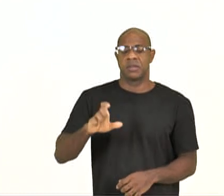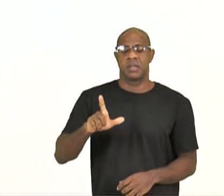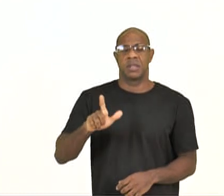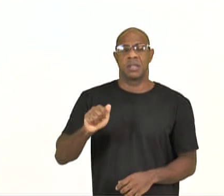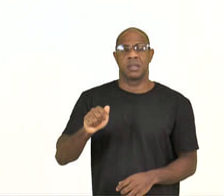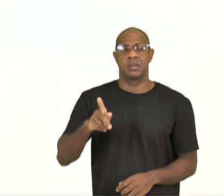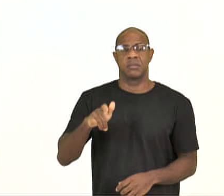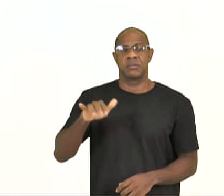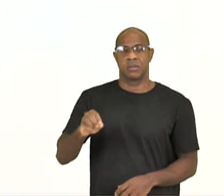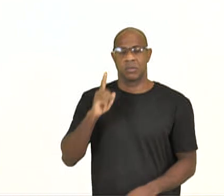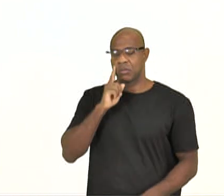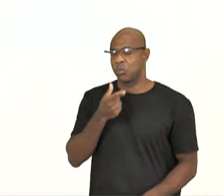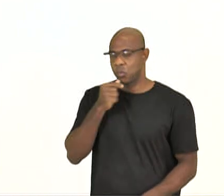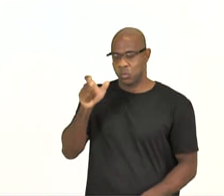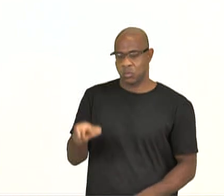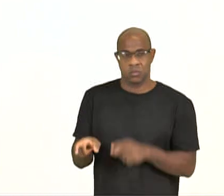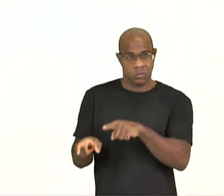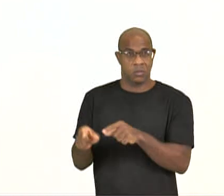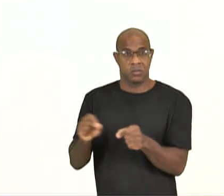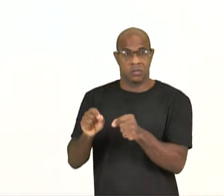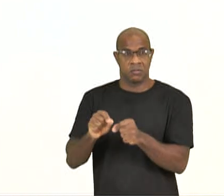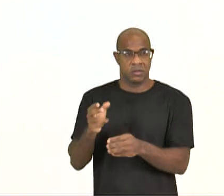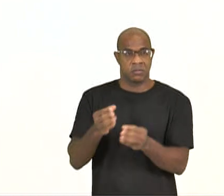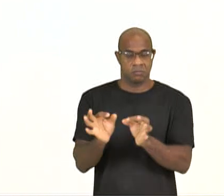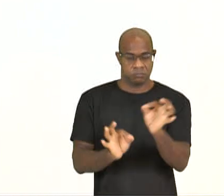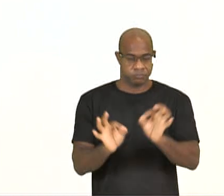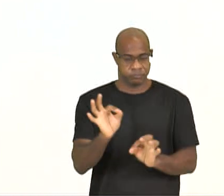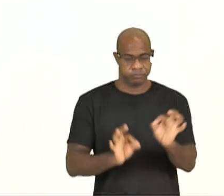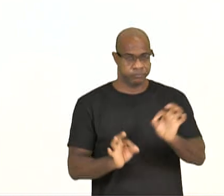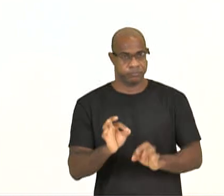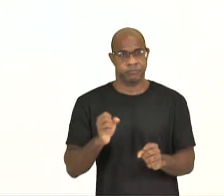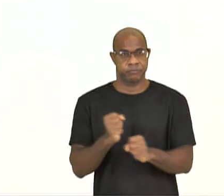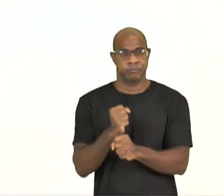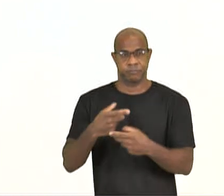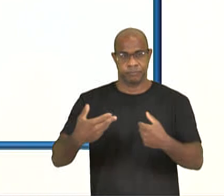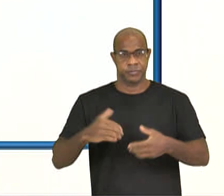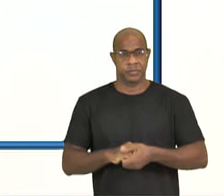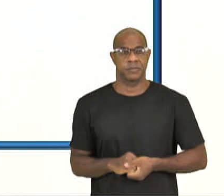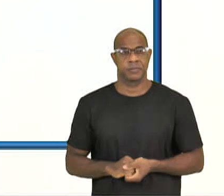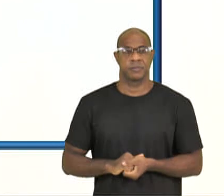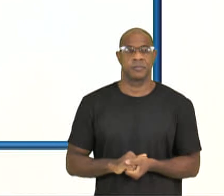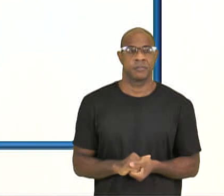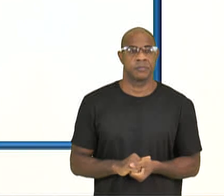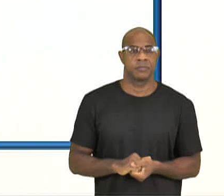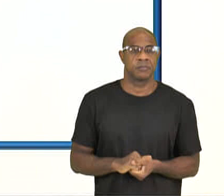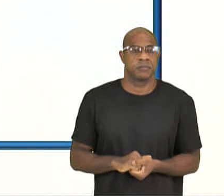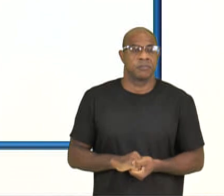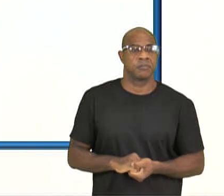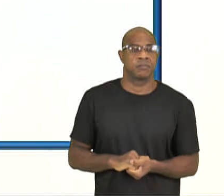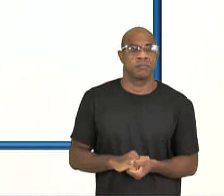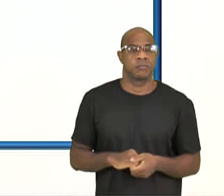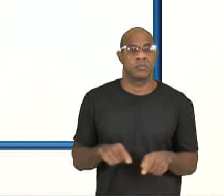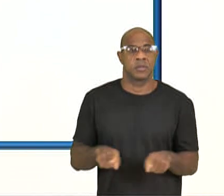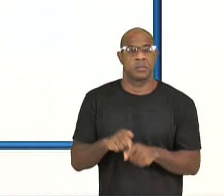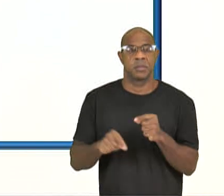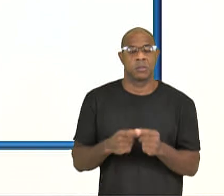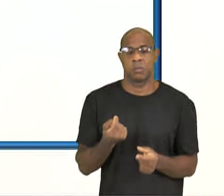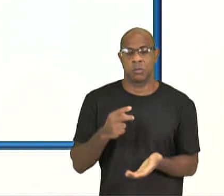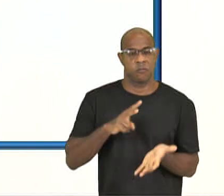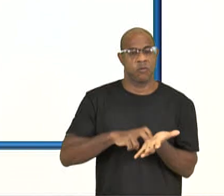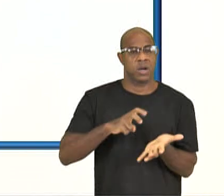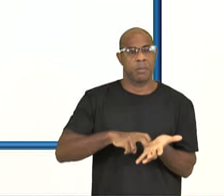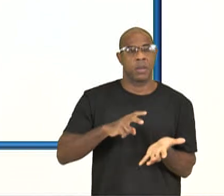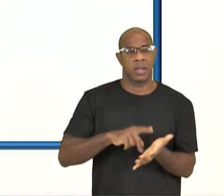E um pouquinho do vocabulário para vocês que a gente tem aí. Antropocentrismo, o pensamento no qual você coloca o homem como centro do universo, que a gente já